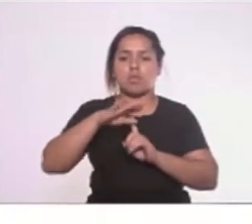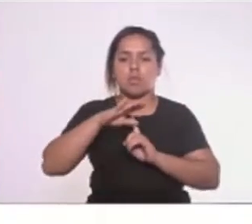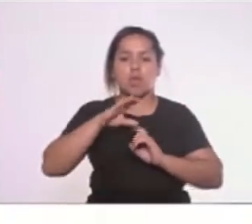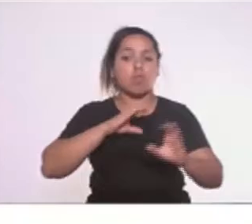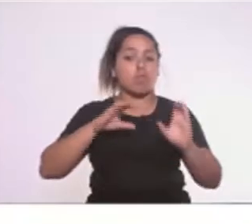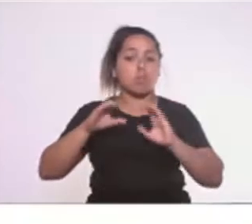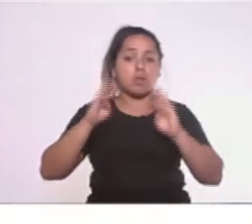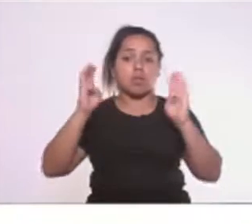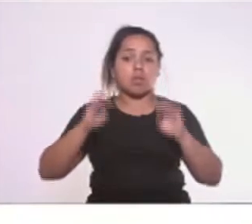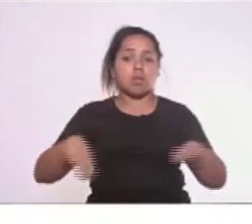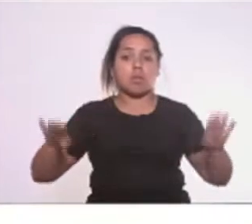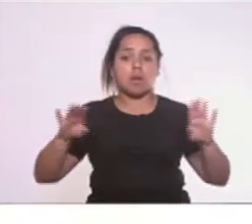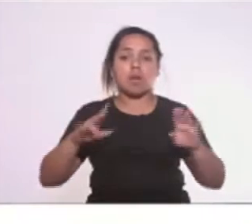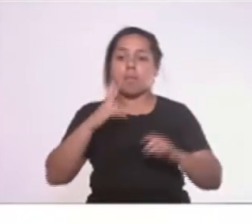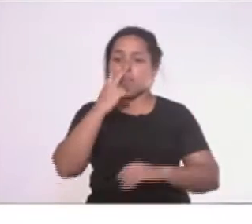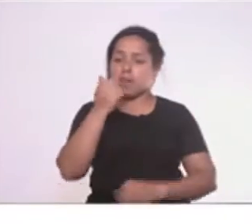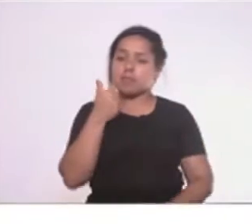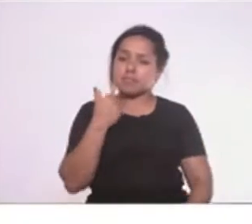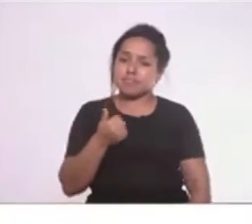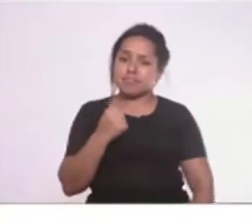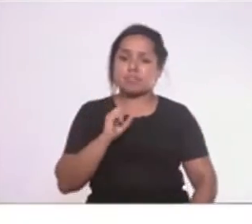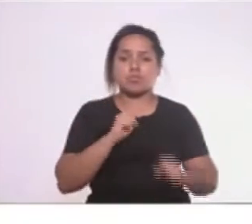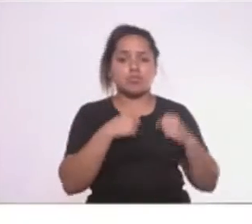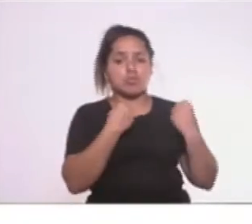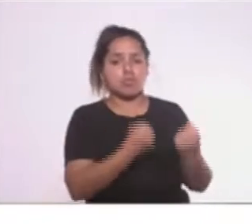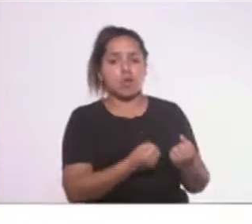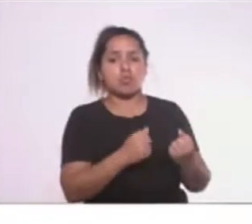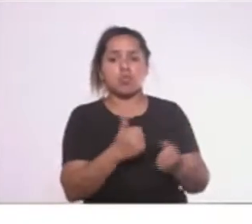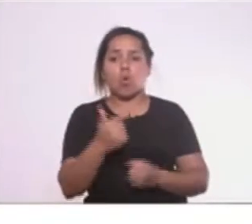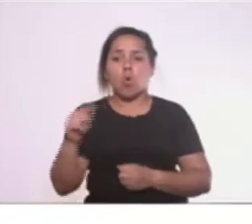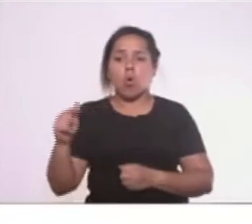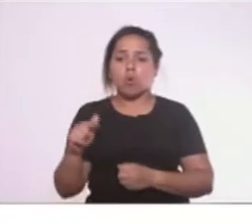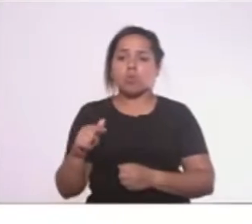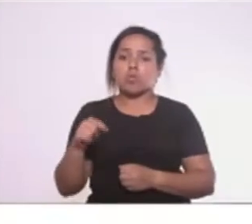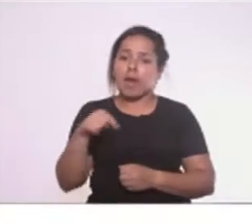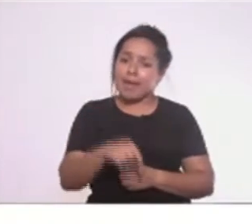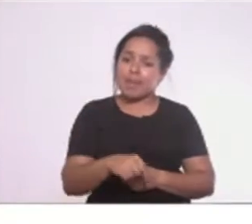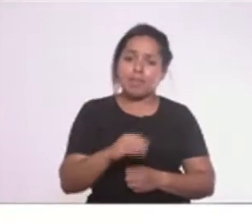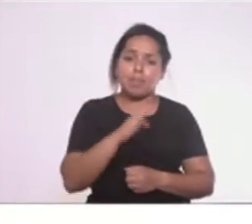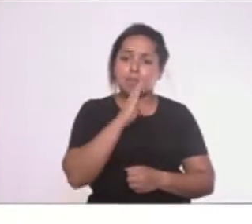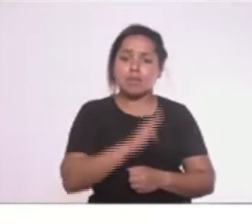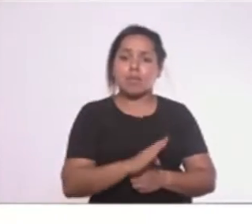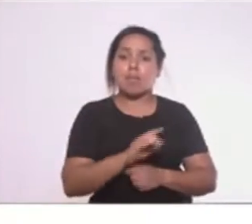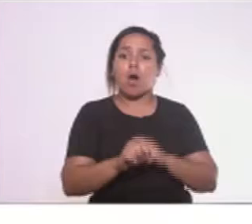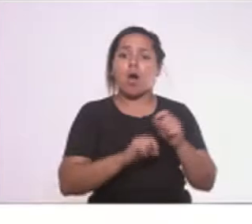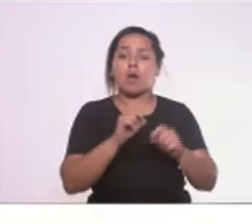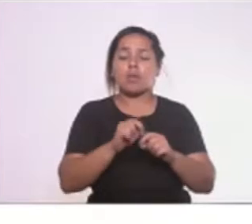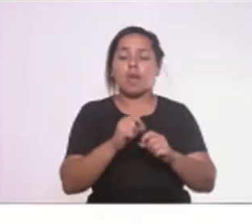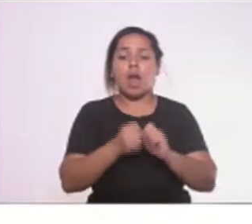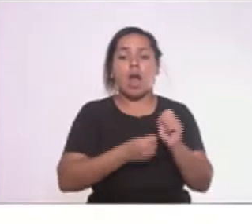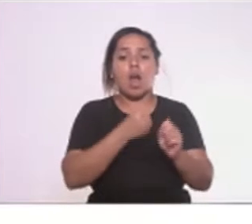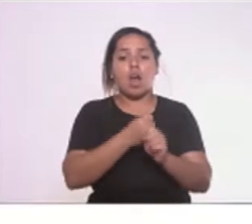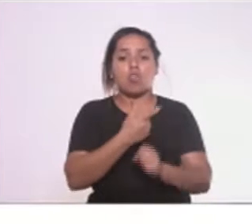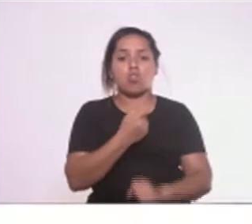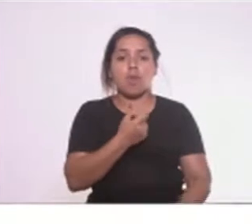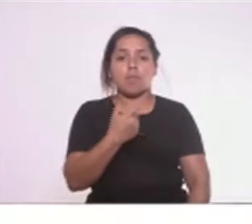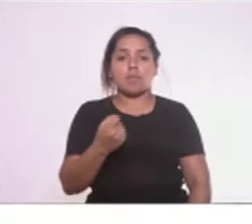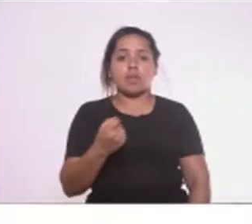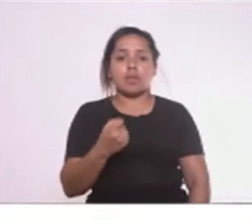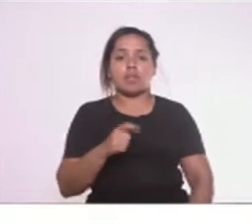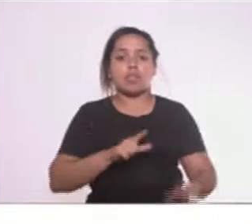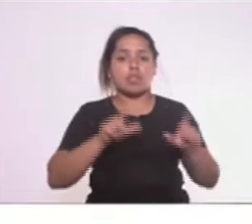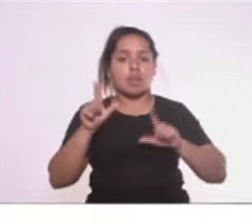acho que, para mim, o principal símbolo, há vários outros esforços, reconheço, mas o principal símbolo é, a partir do ano que vem, a TV